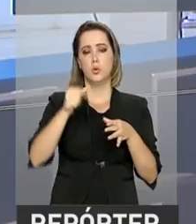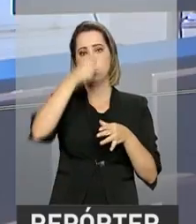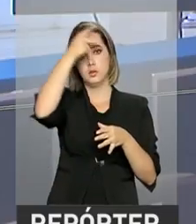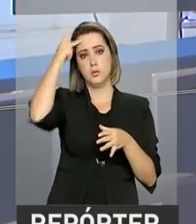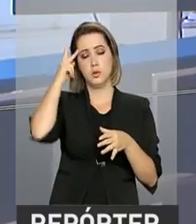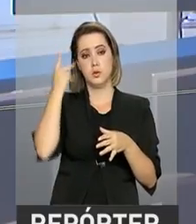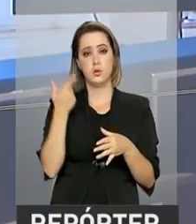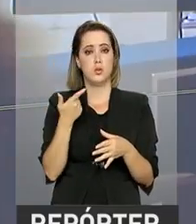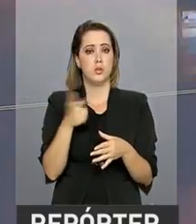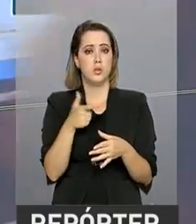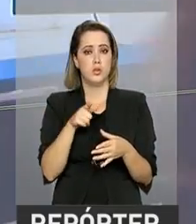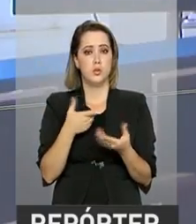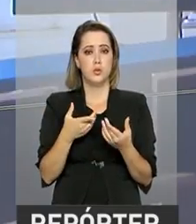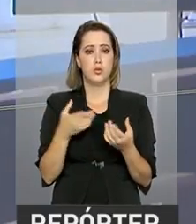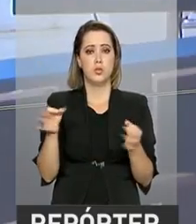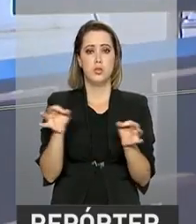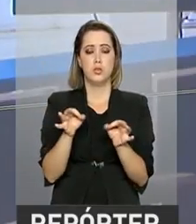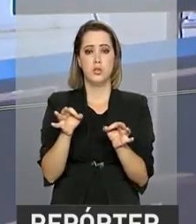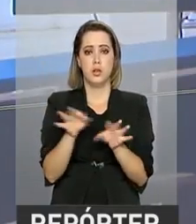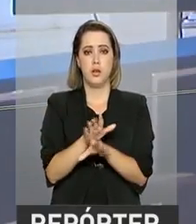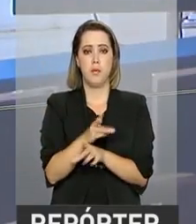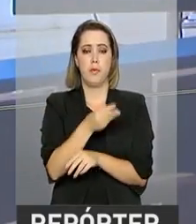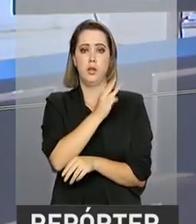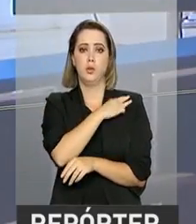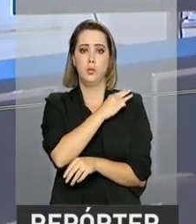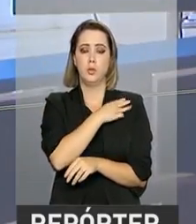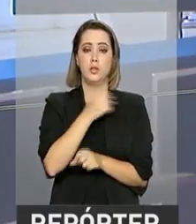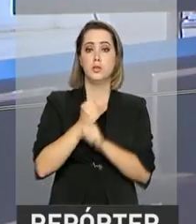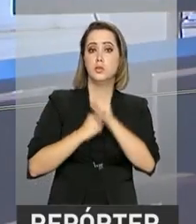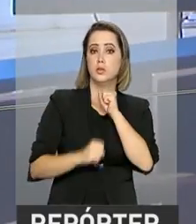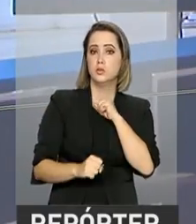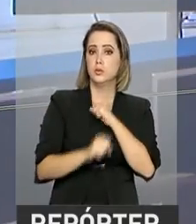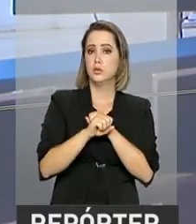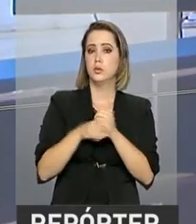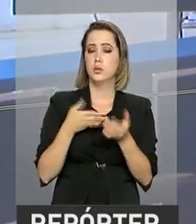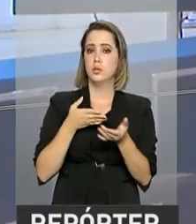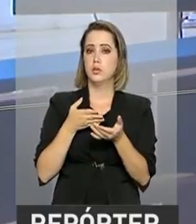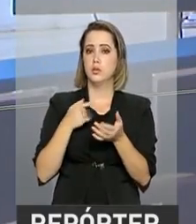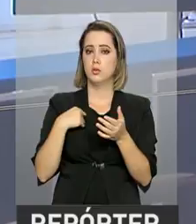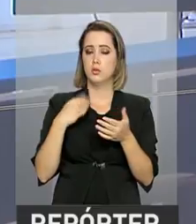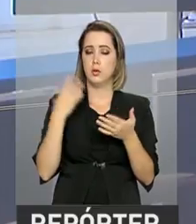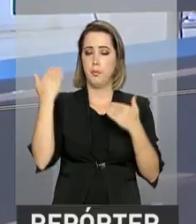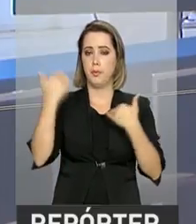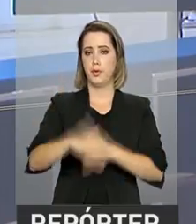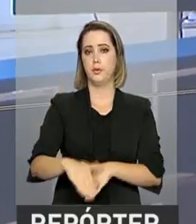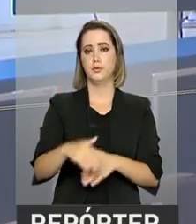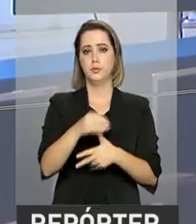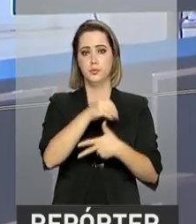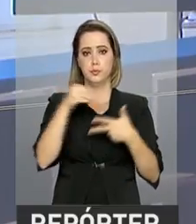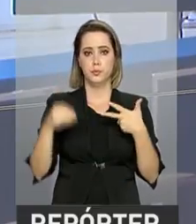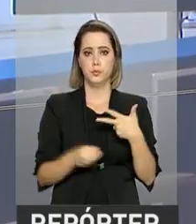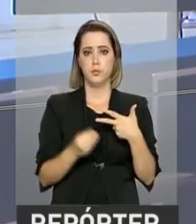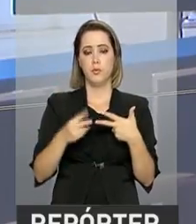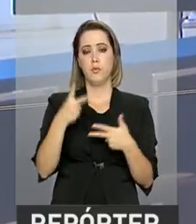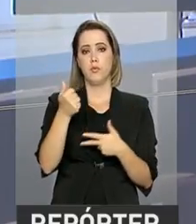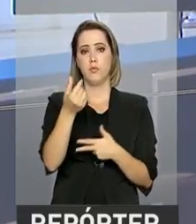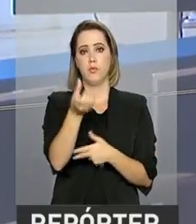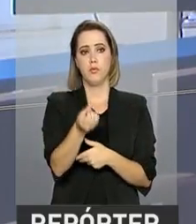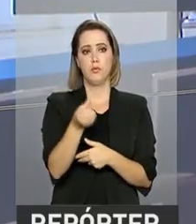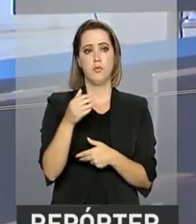os participantes que ainda não haviam terminado o ensino médio no ano passado quando foram aplicadas as provas na edição de